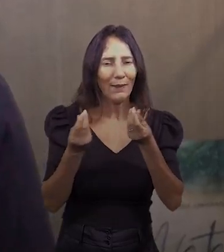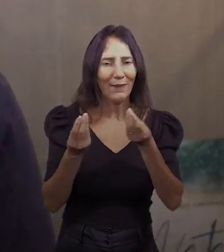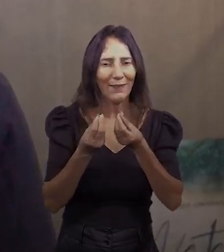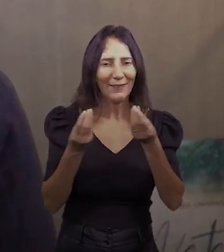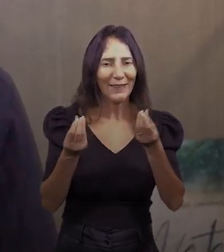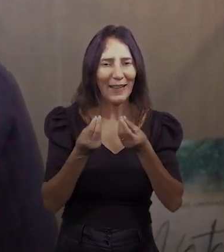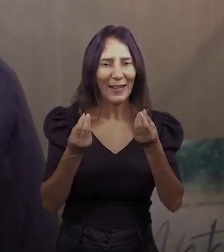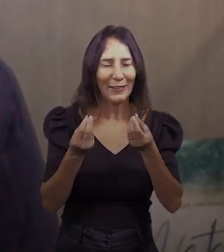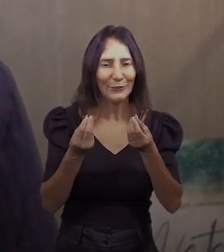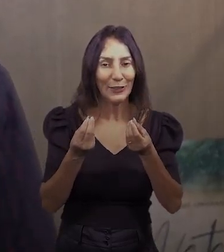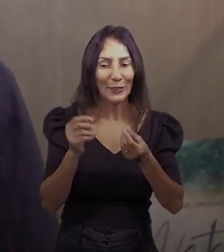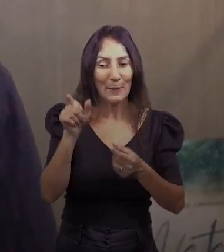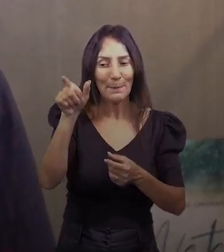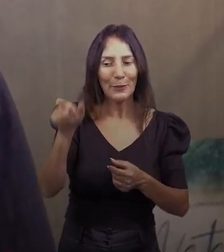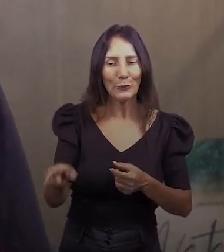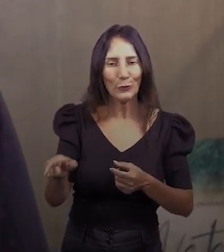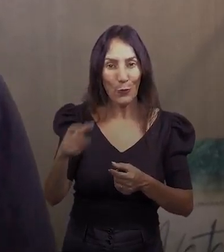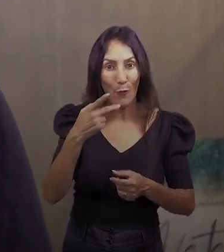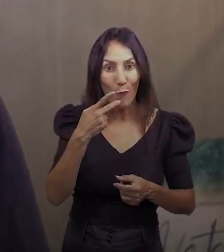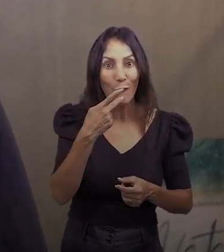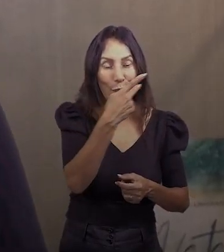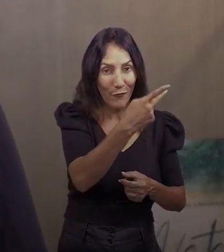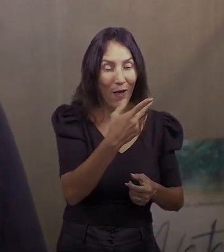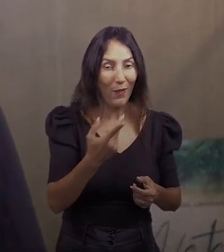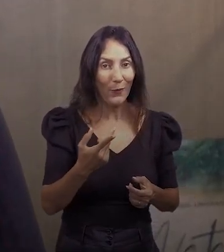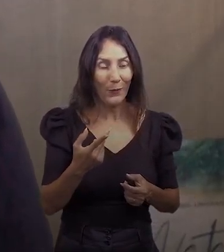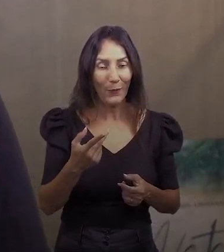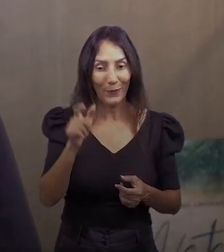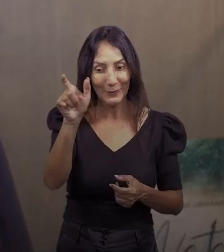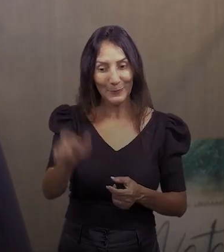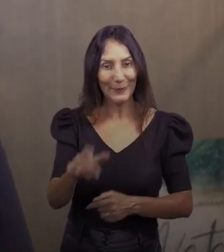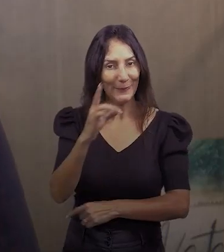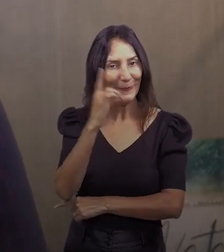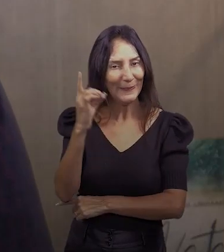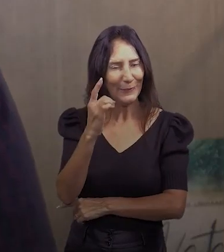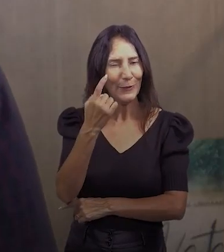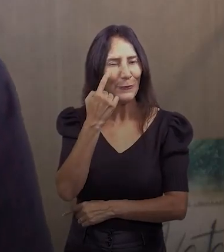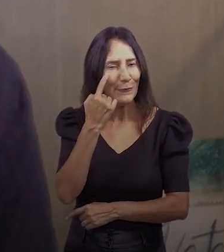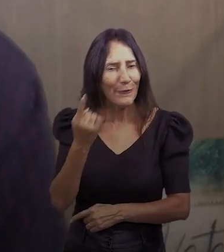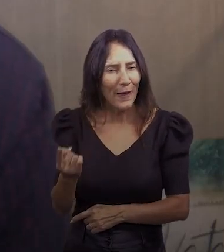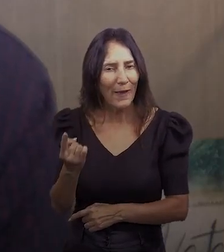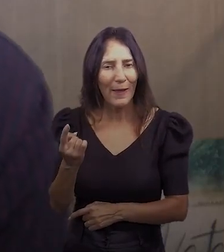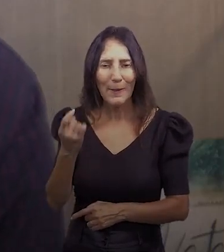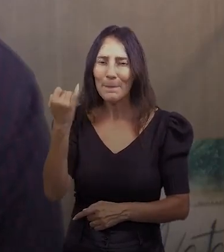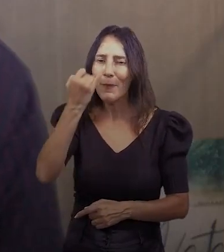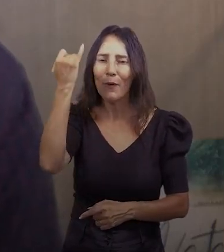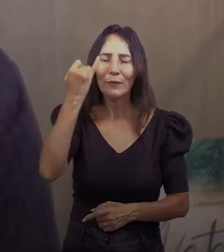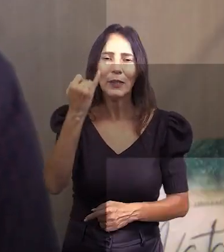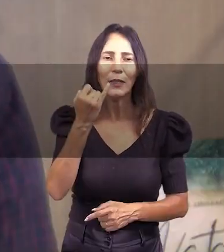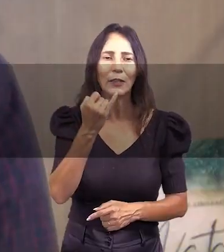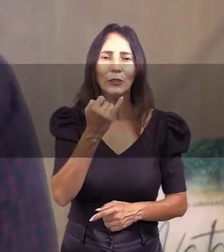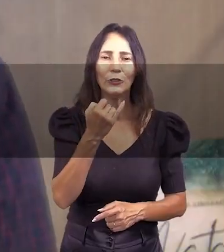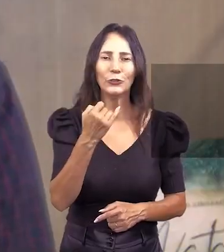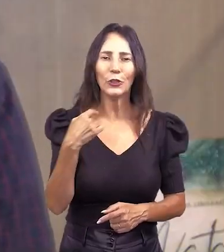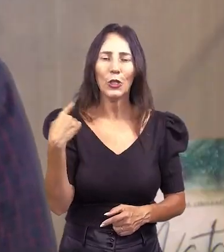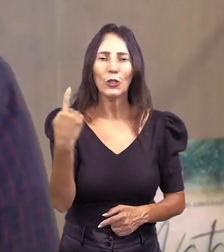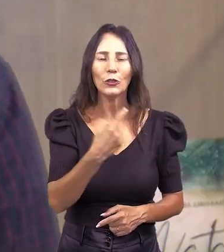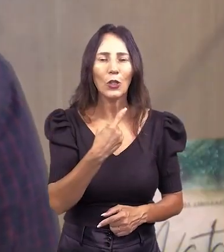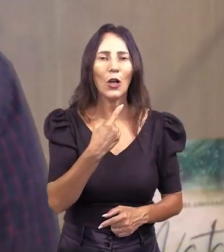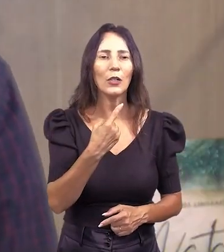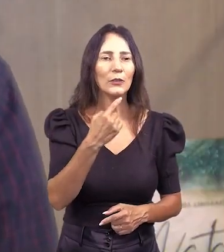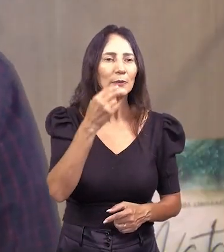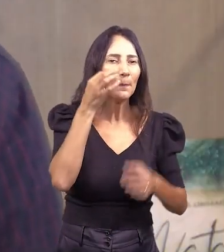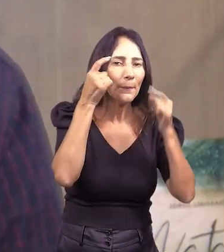esta pessoa falou de Davi, sobre Davi. Olha como que é importante a opinião